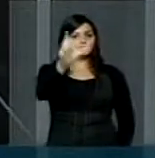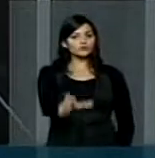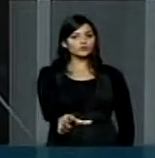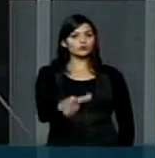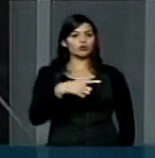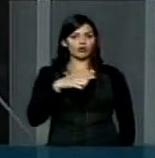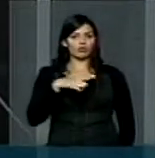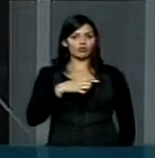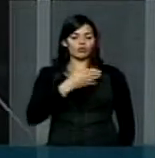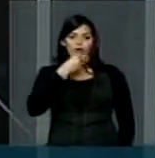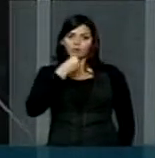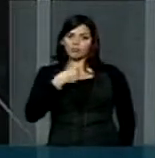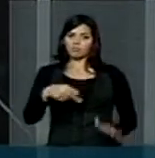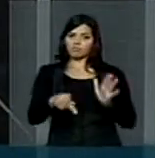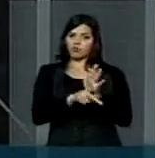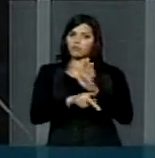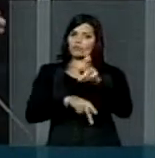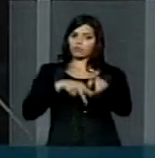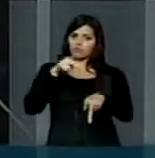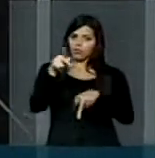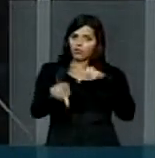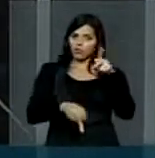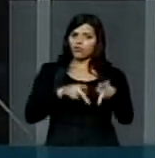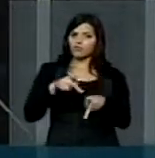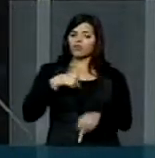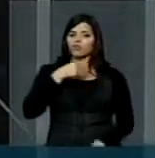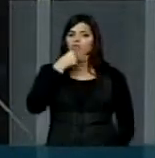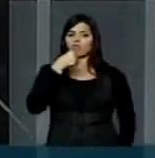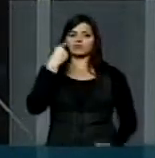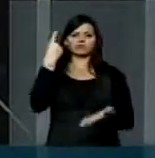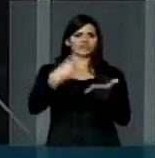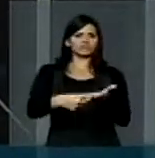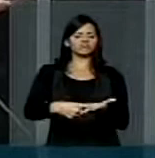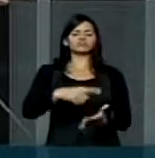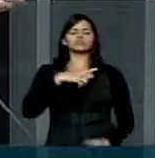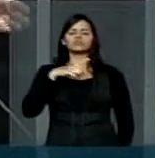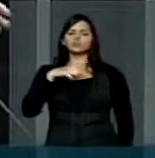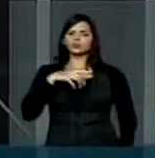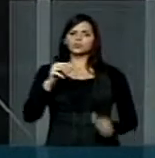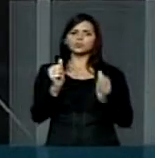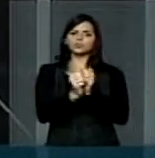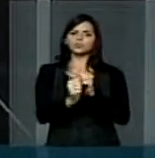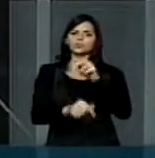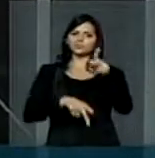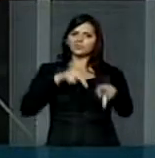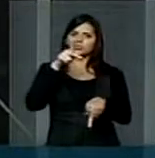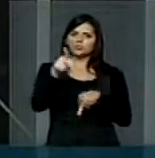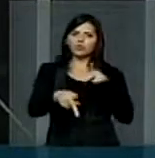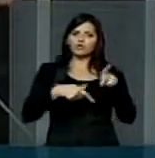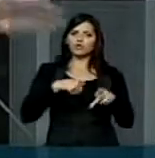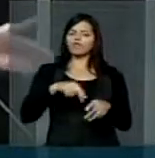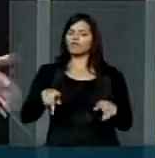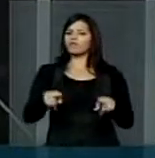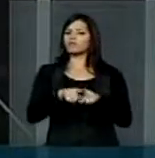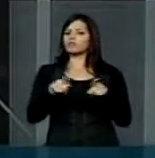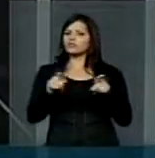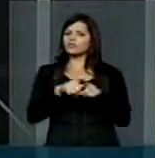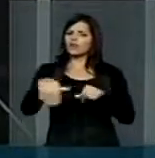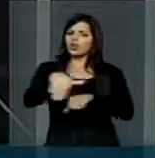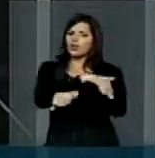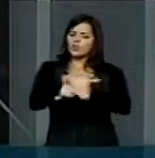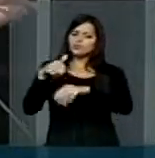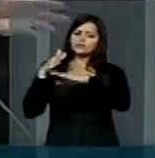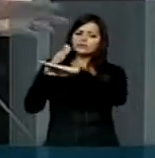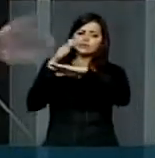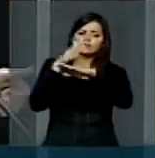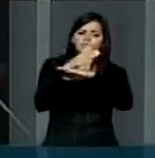Excelência, que é um homem do povo, é um homem que tem compromisso com o povo, que anda nas ruas, que anda